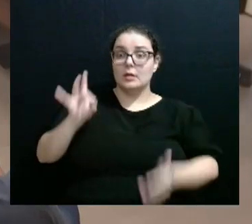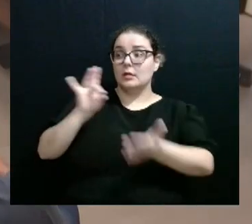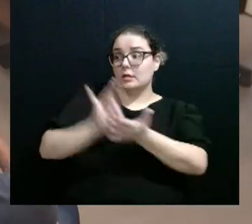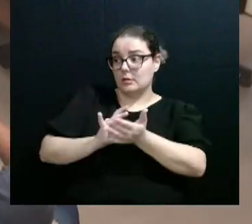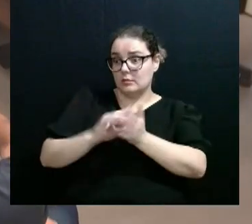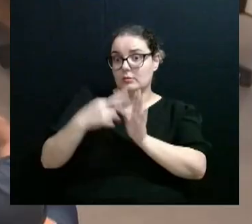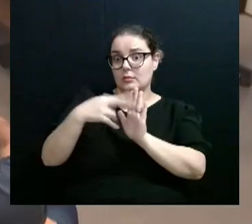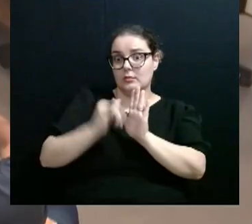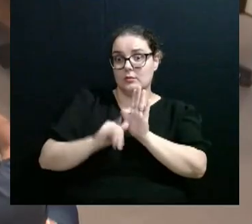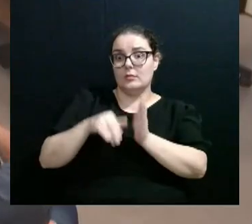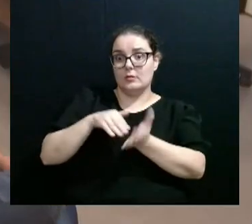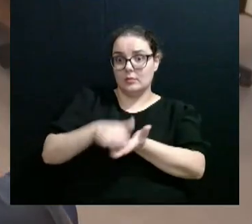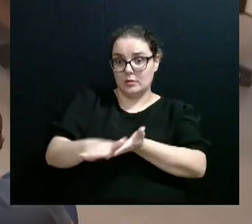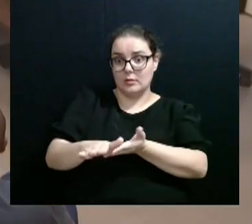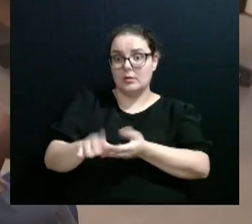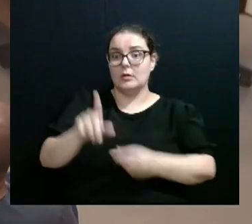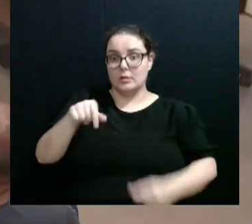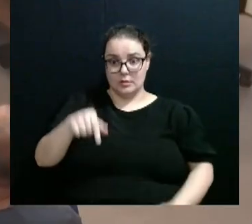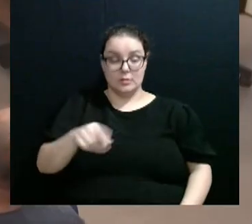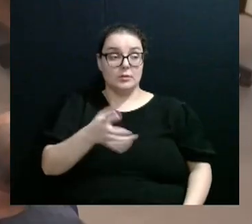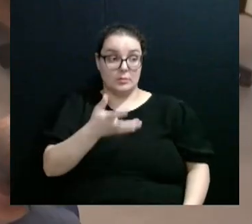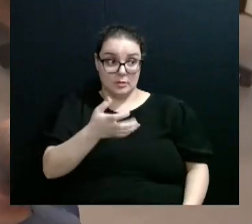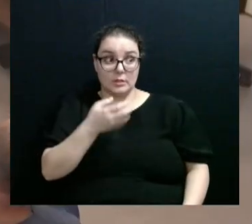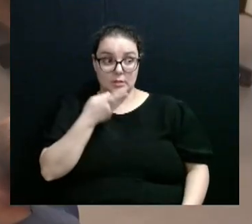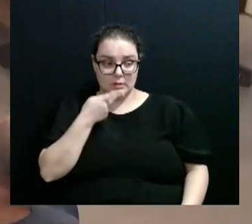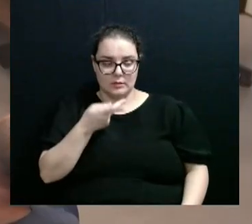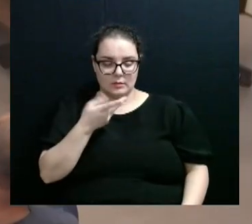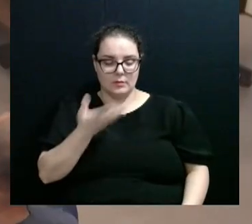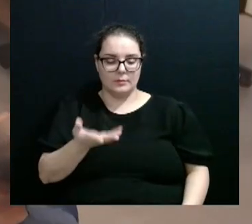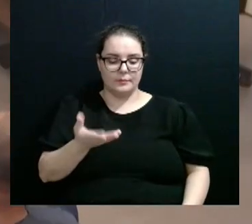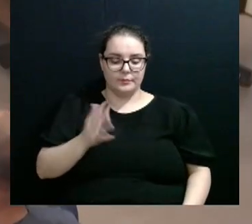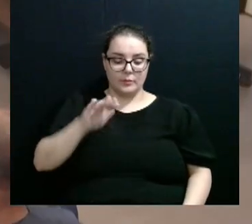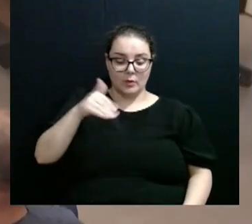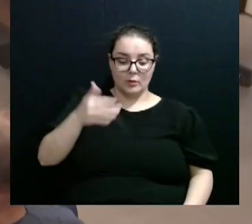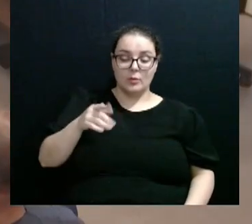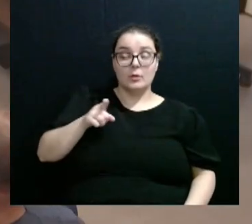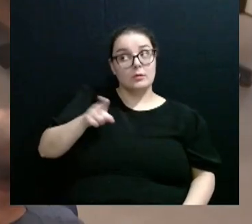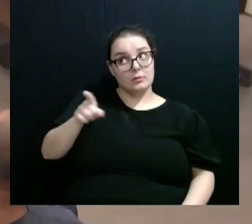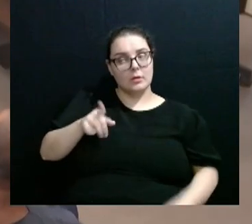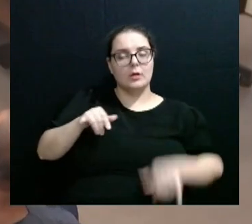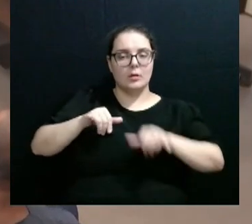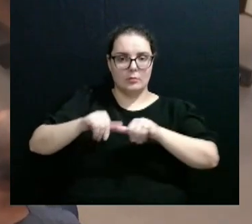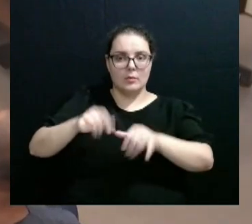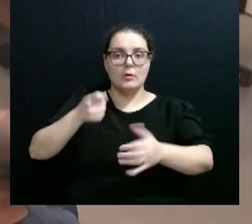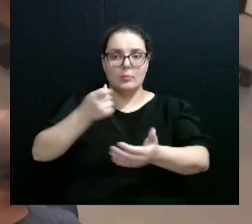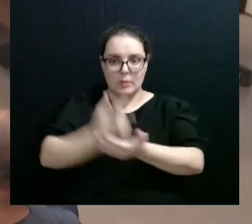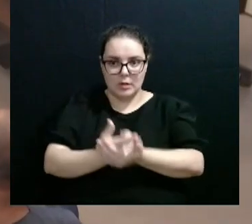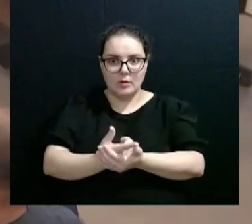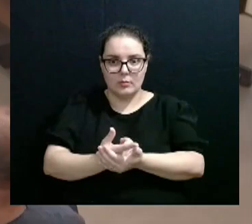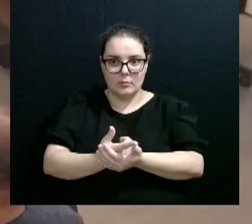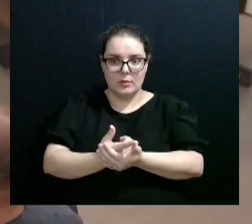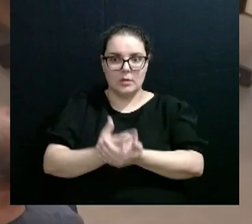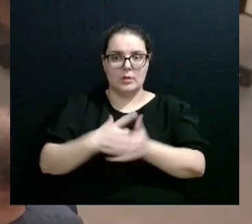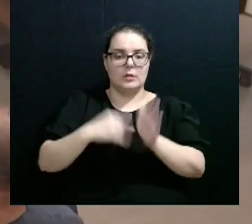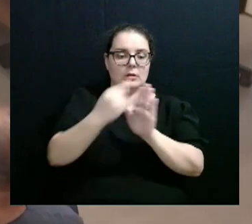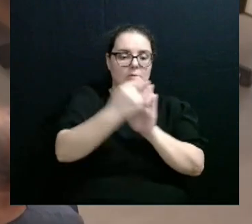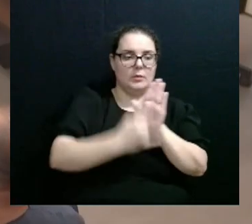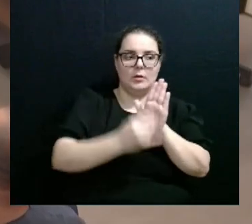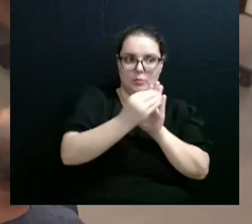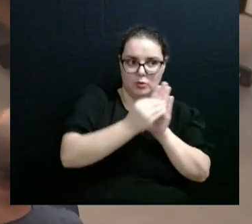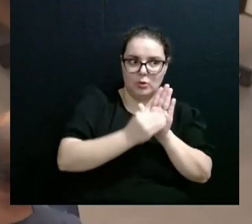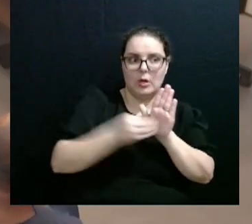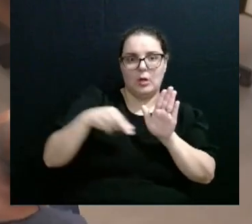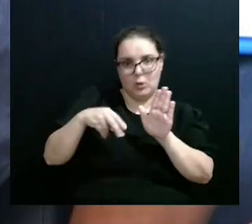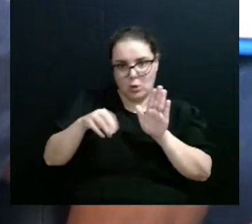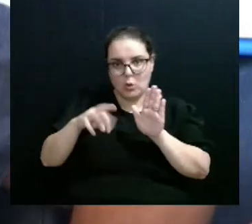relatório. Emite um relatório, é que eu queria chegar. Quando você vai ao supermercado, você faz uma compra, sai uma tira. Quando você faz uma compra no